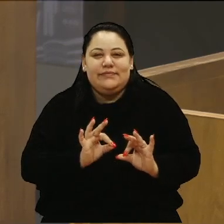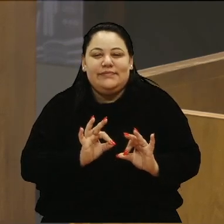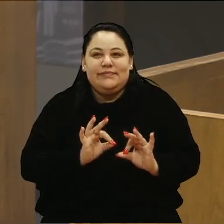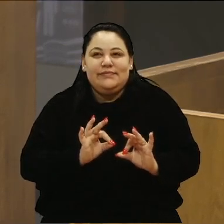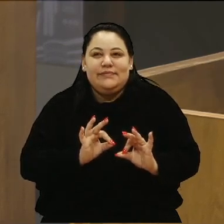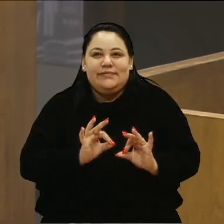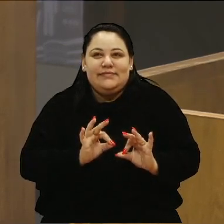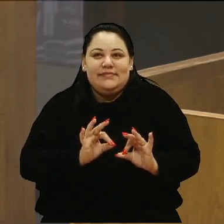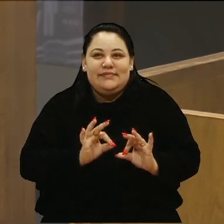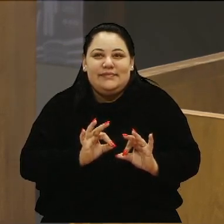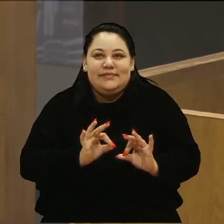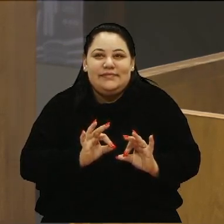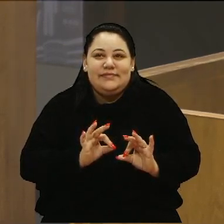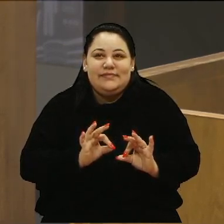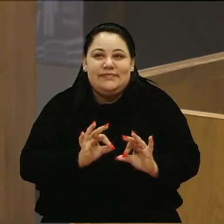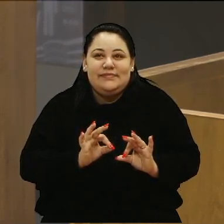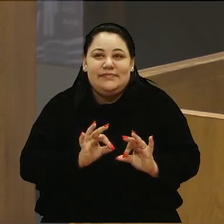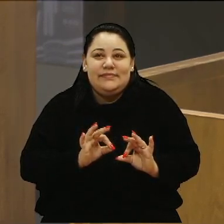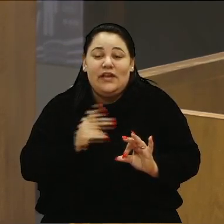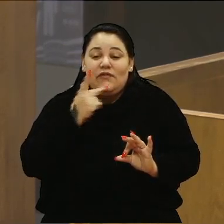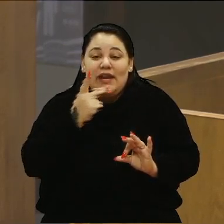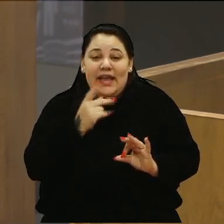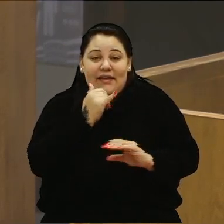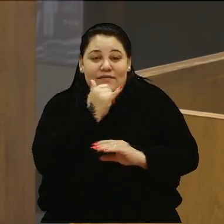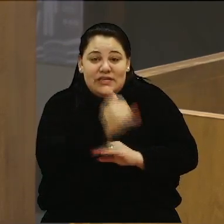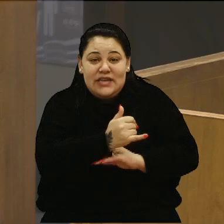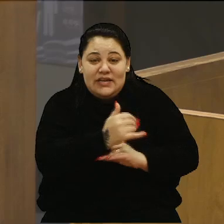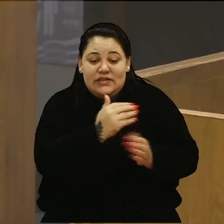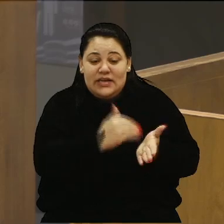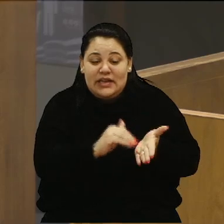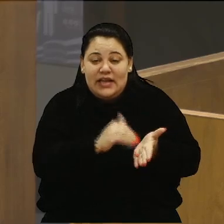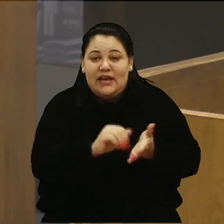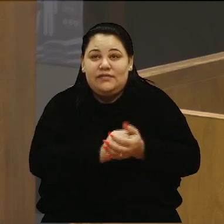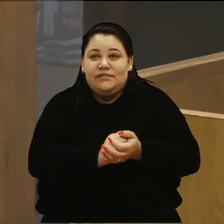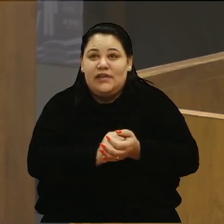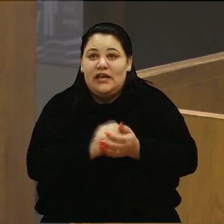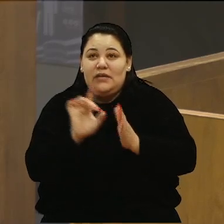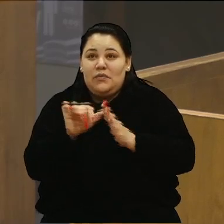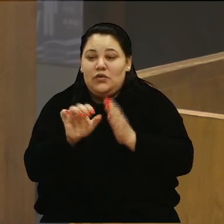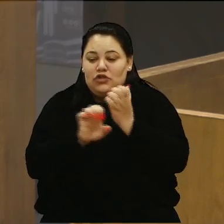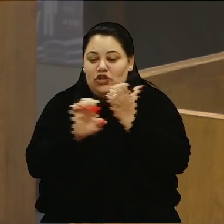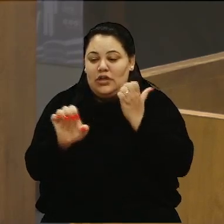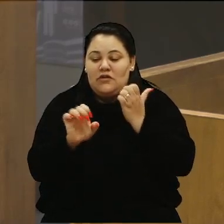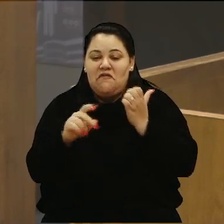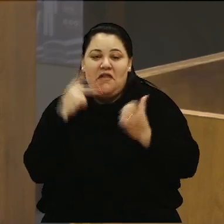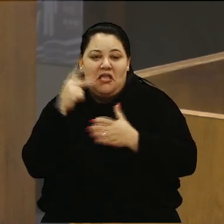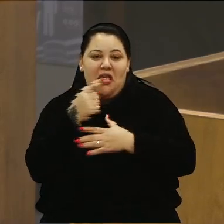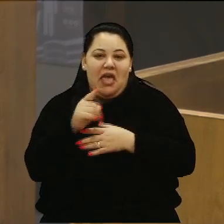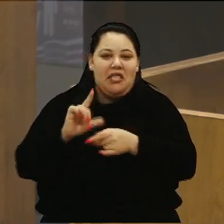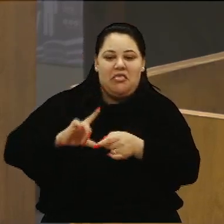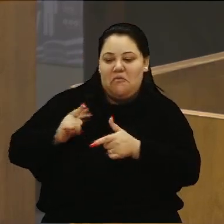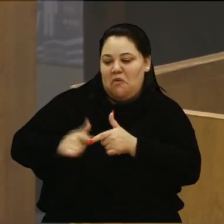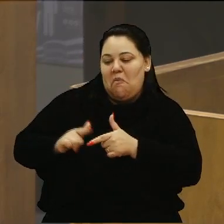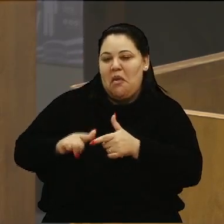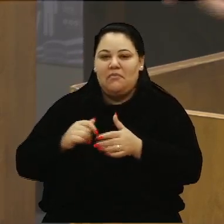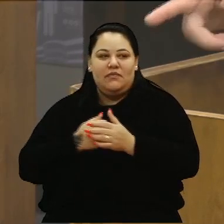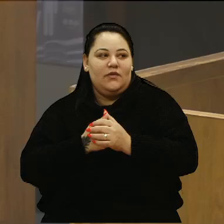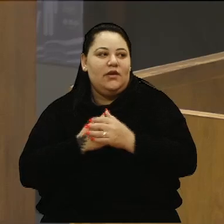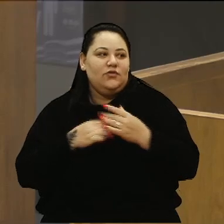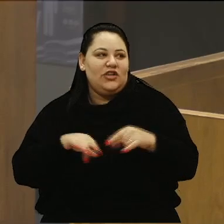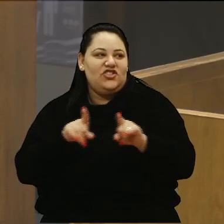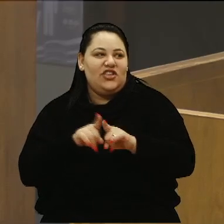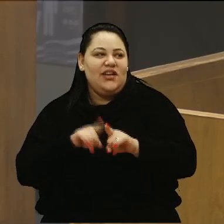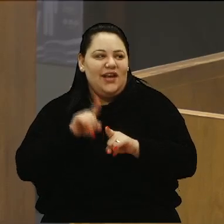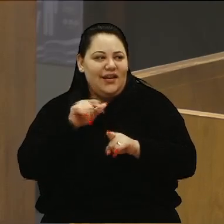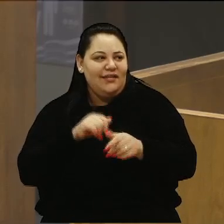para o secretário, faz assim. E aí um engenheiro, vereador, mas aqui vai dar problema. Pensamos na hora, está aqui